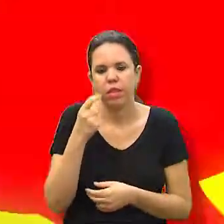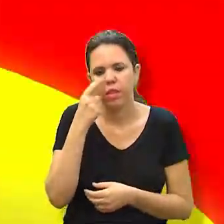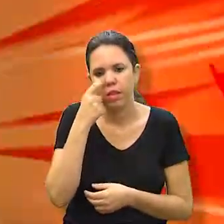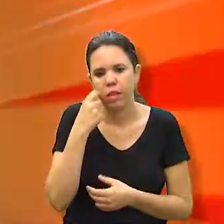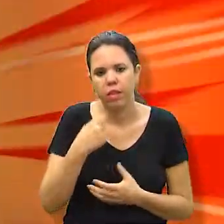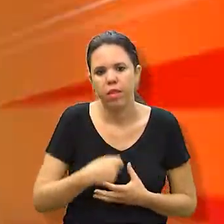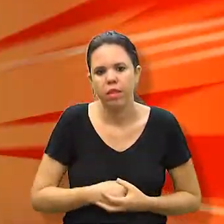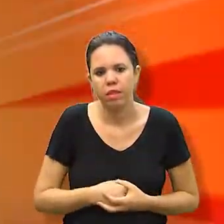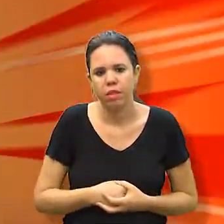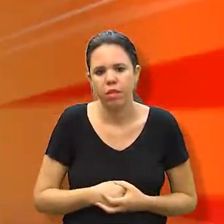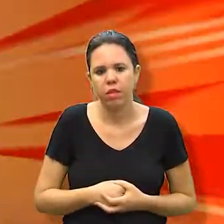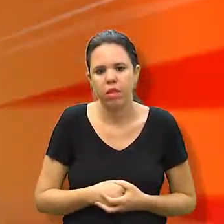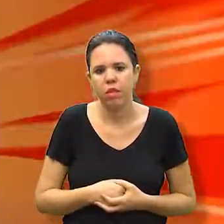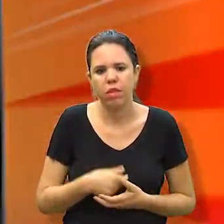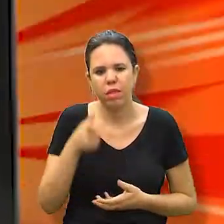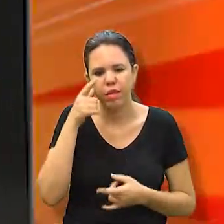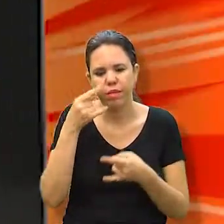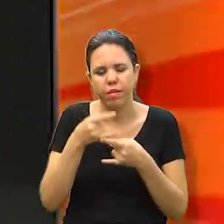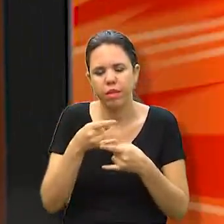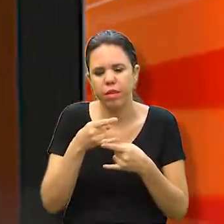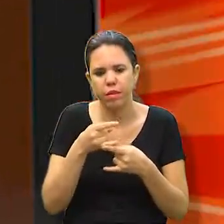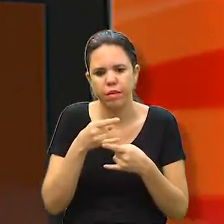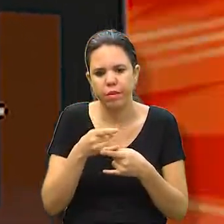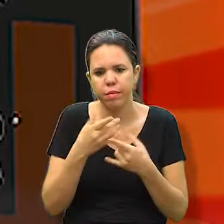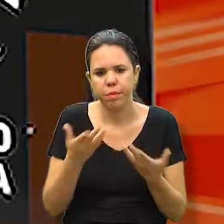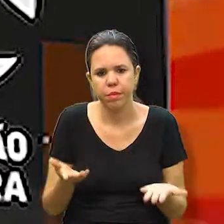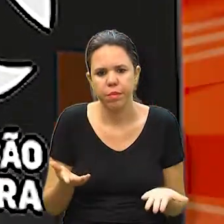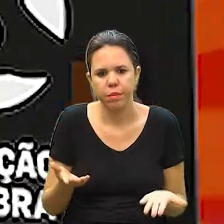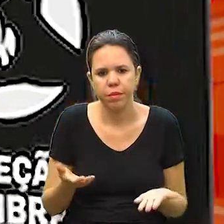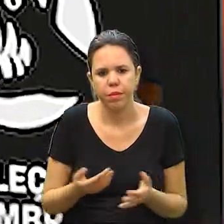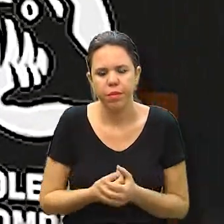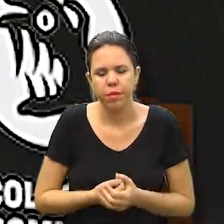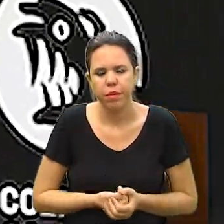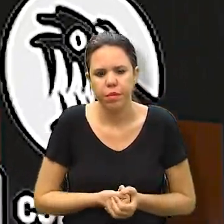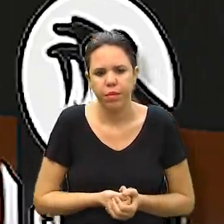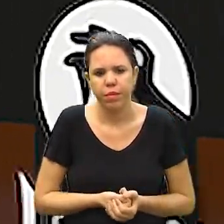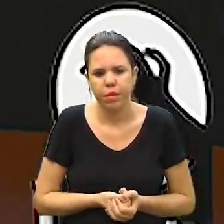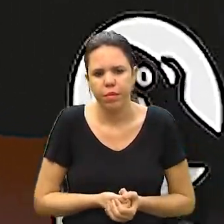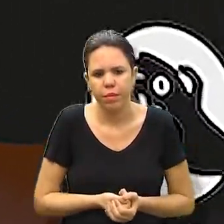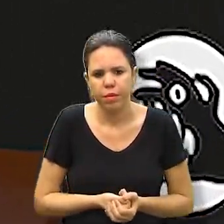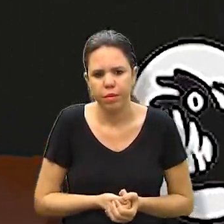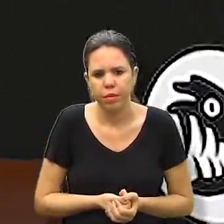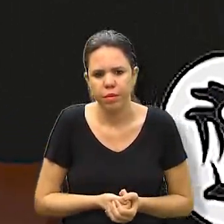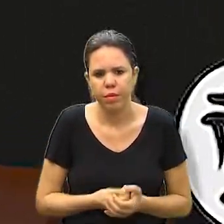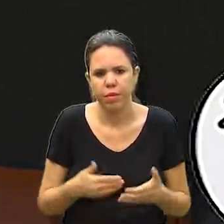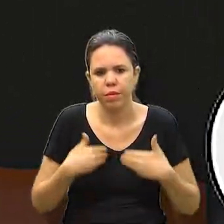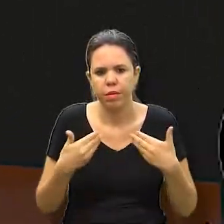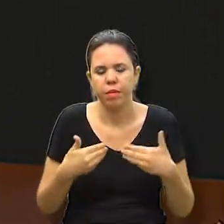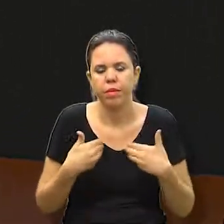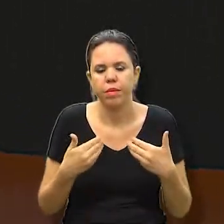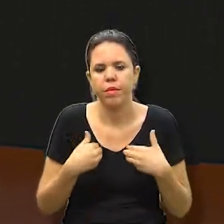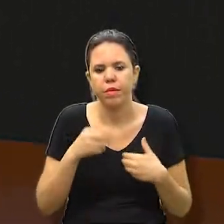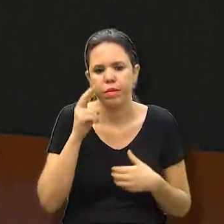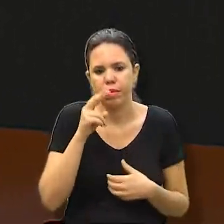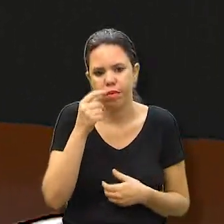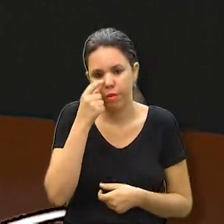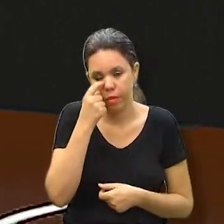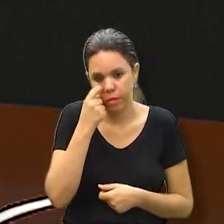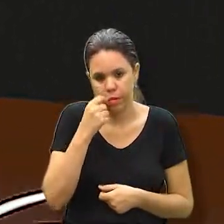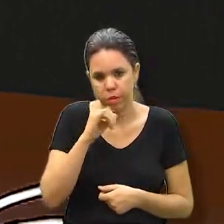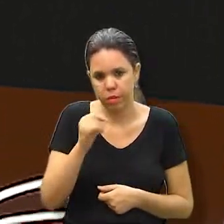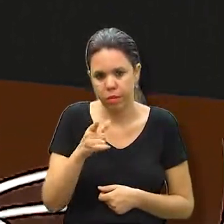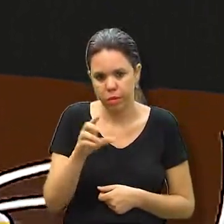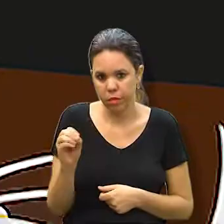Eu assisti ontem a uma live no canal Fantástico Cursos e tive a alegria de ver o